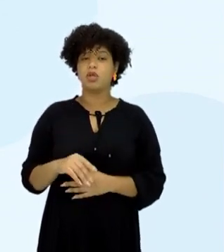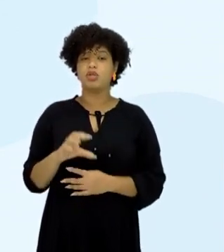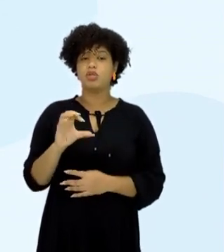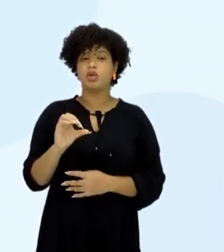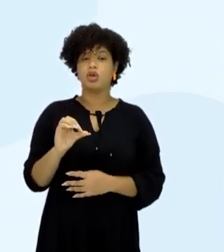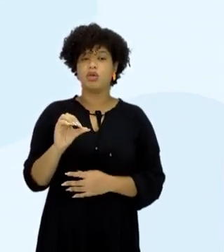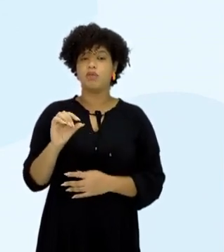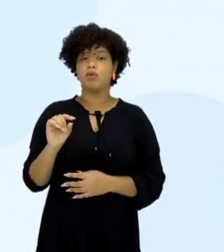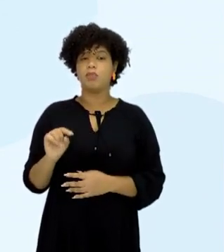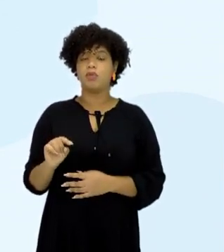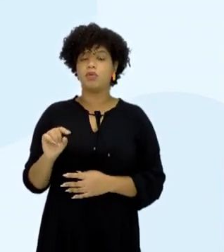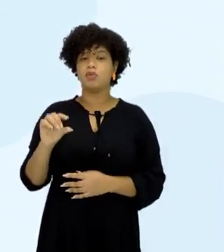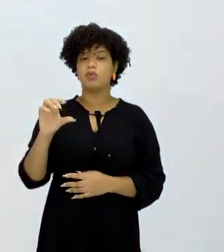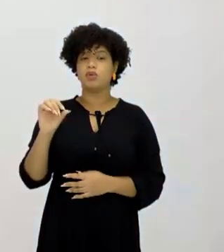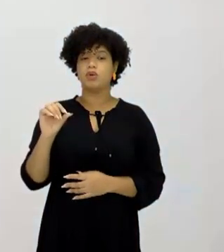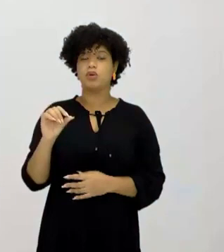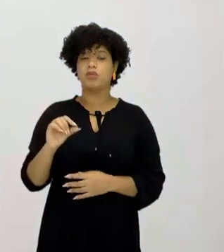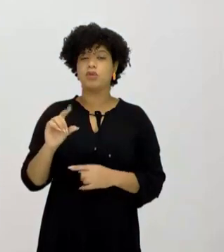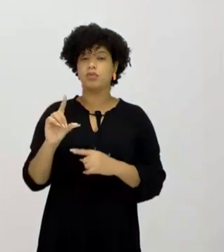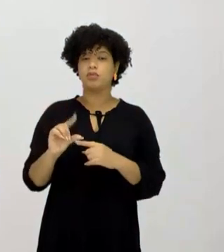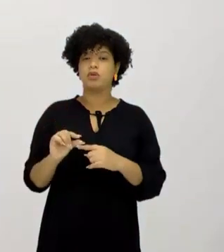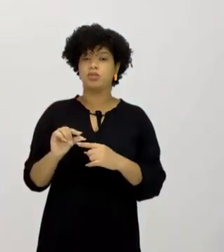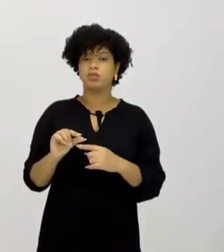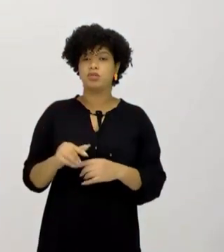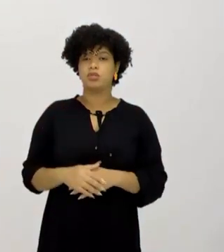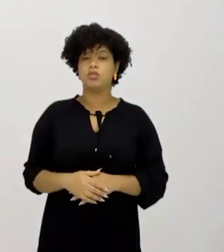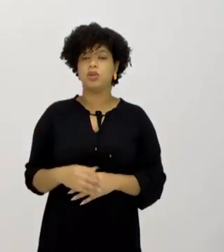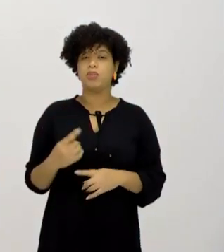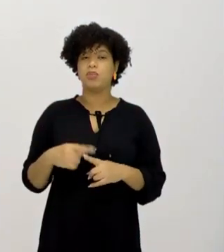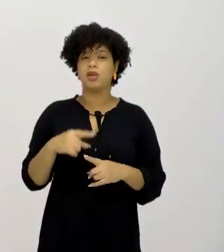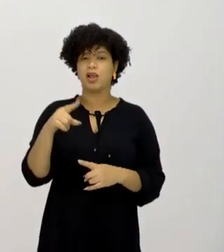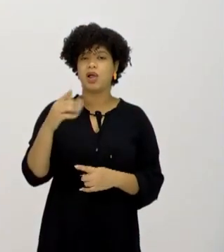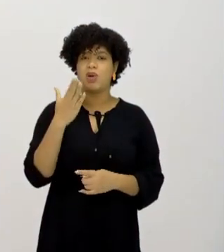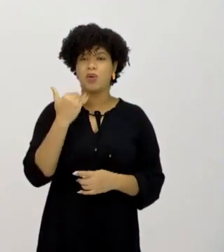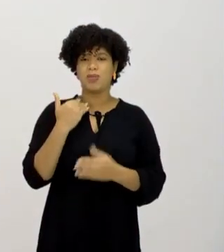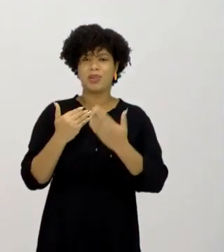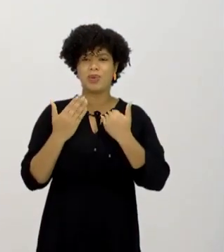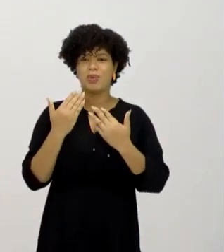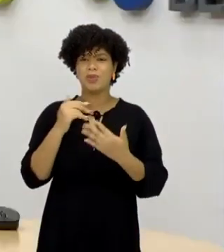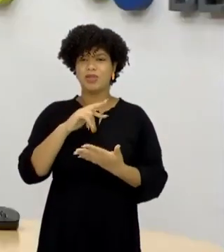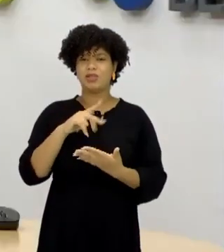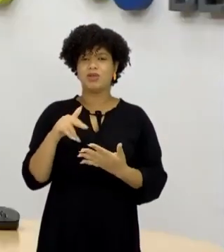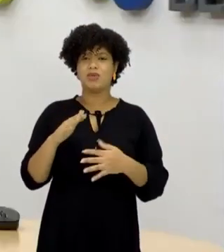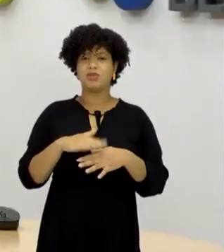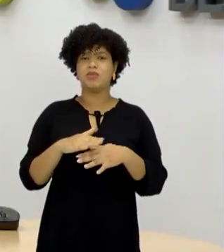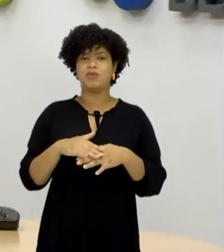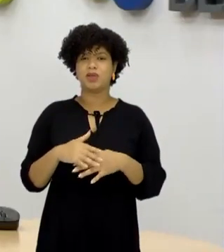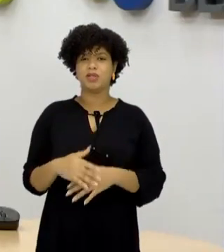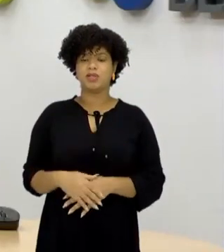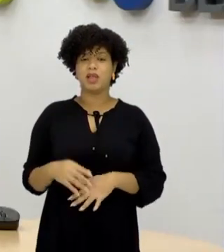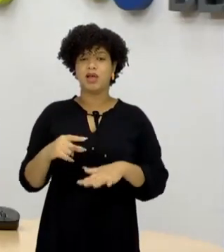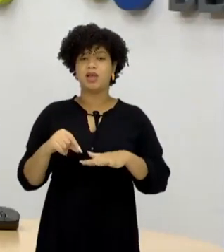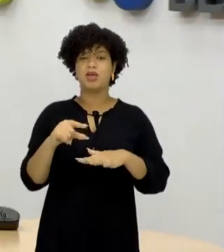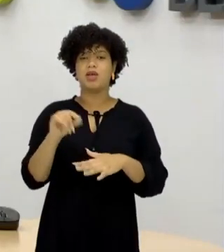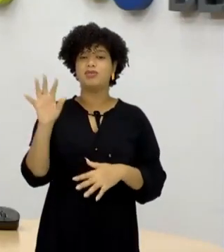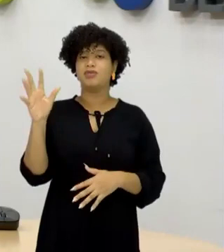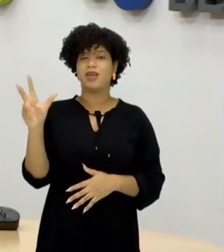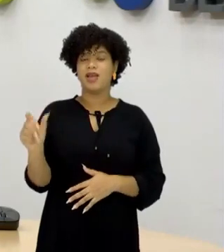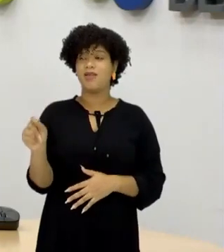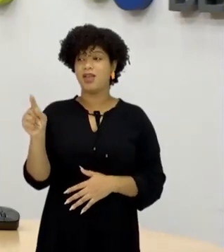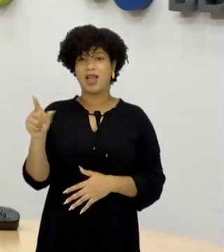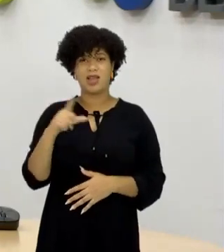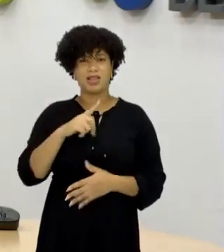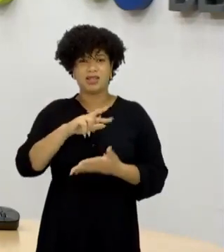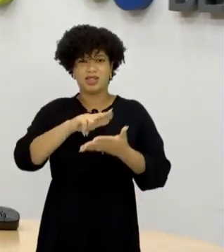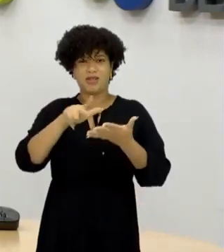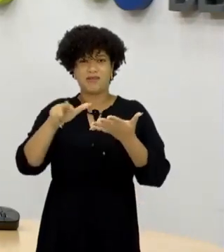é complicado, porque é um dos maiores produtores de comida, né? É contraditório, né? Maior produtor e infelizmente,